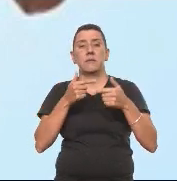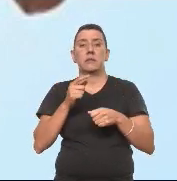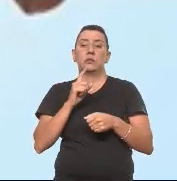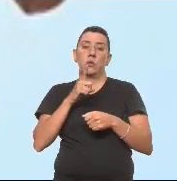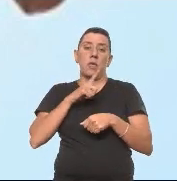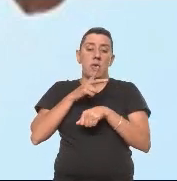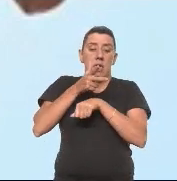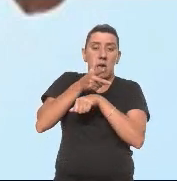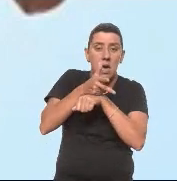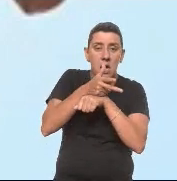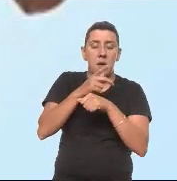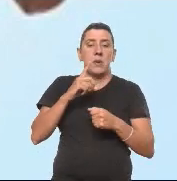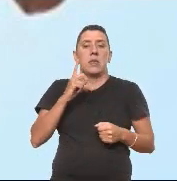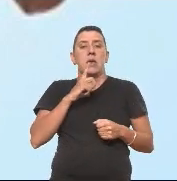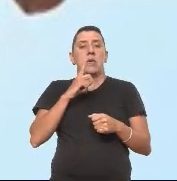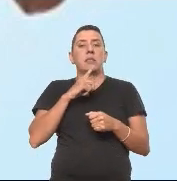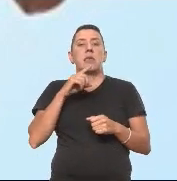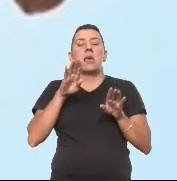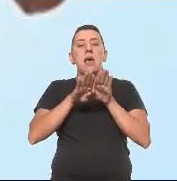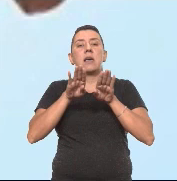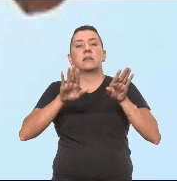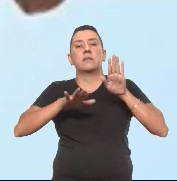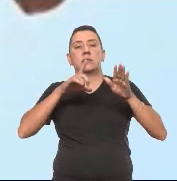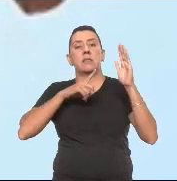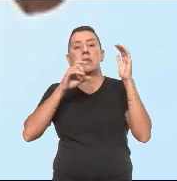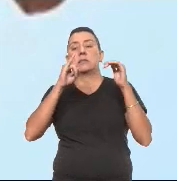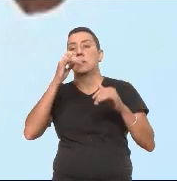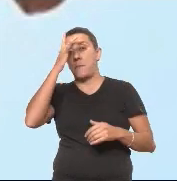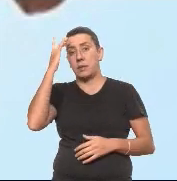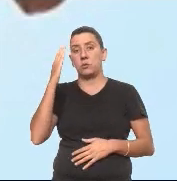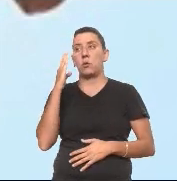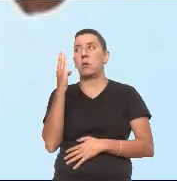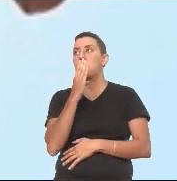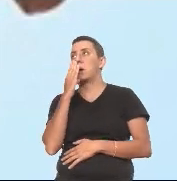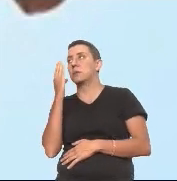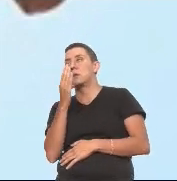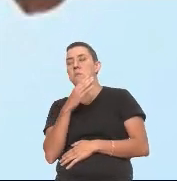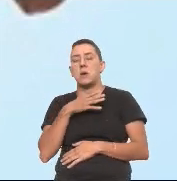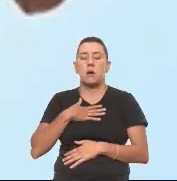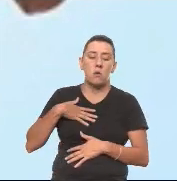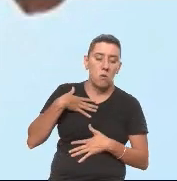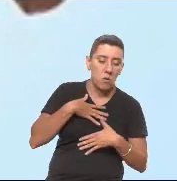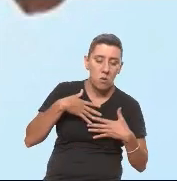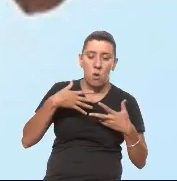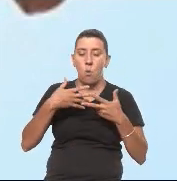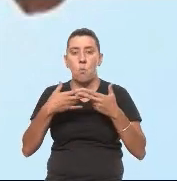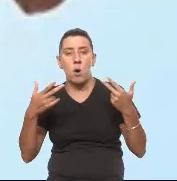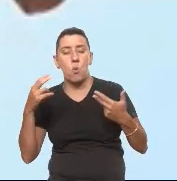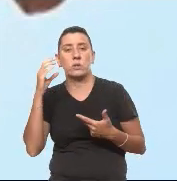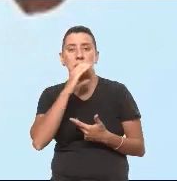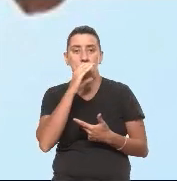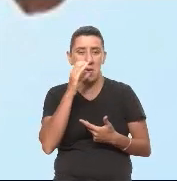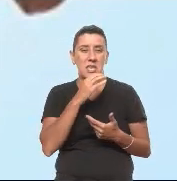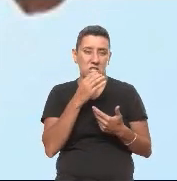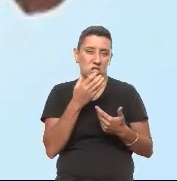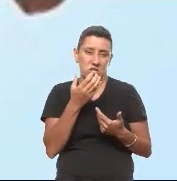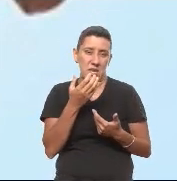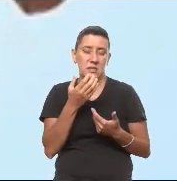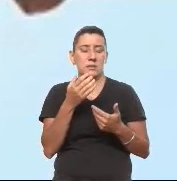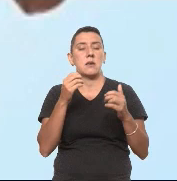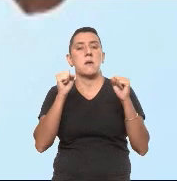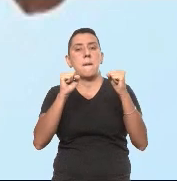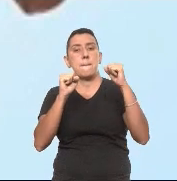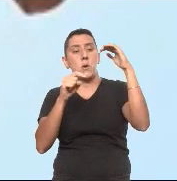inteligente botão de pânico de emergência se a pessoa está passando por um poste e tem alguma situação seja de saúde seja de